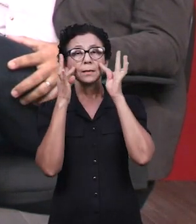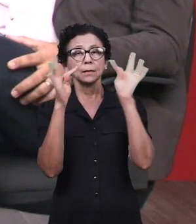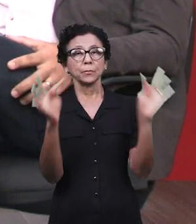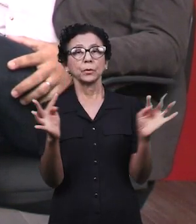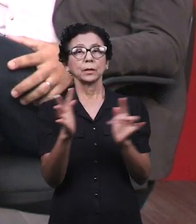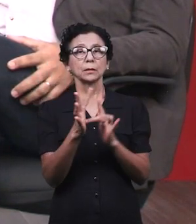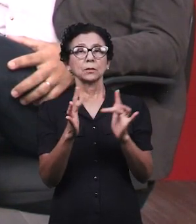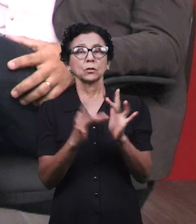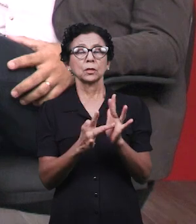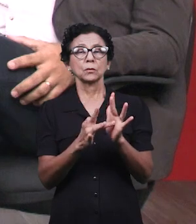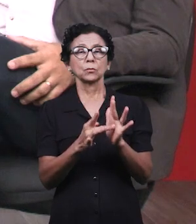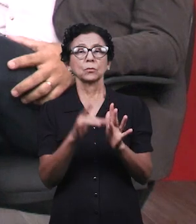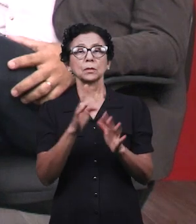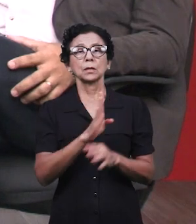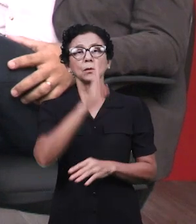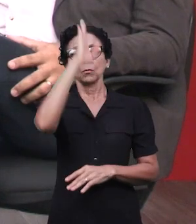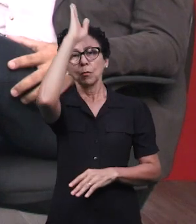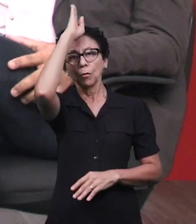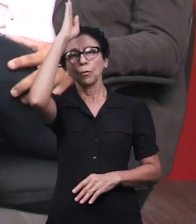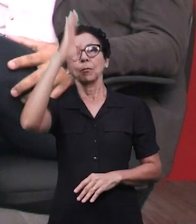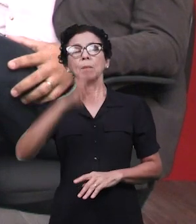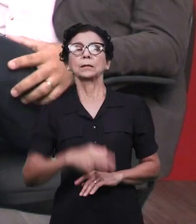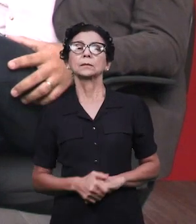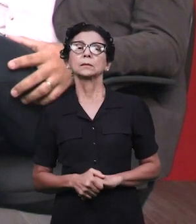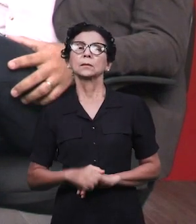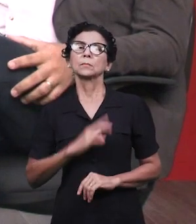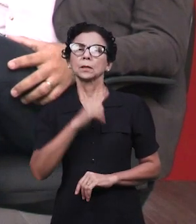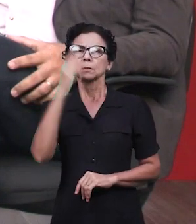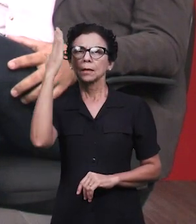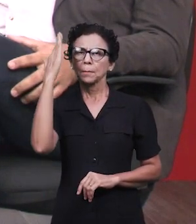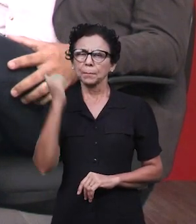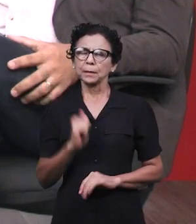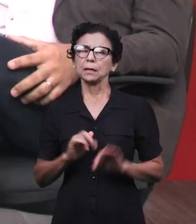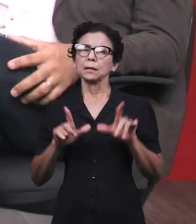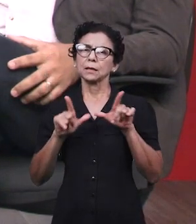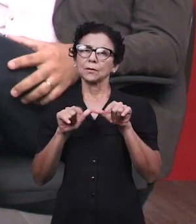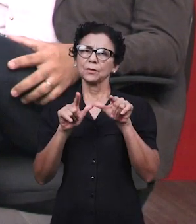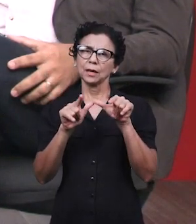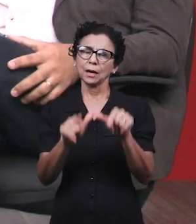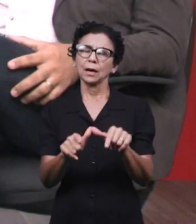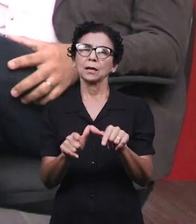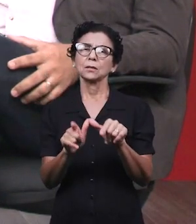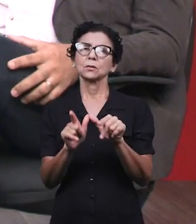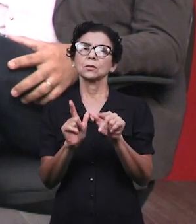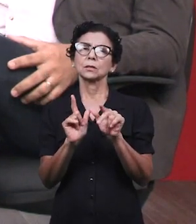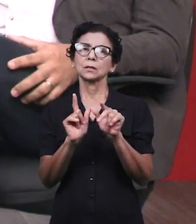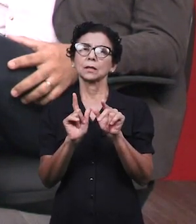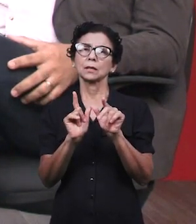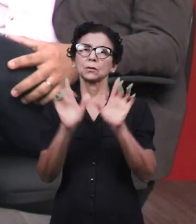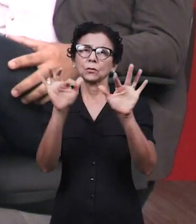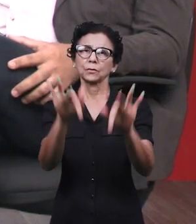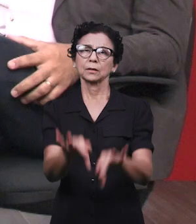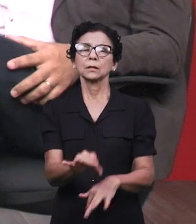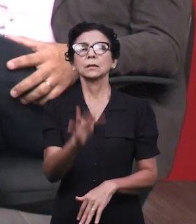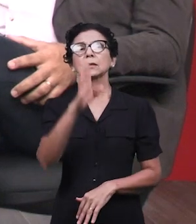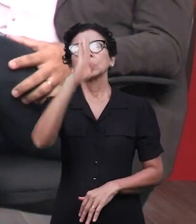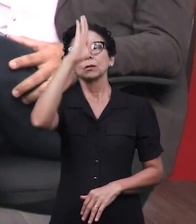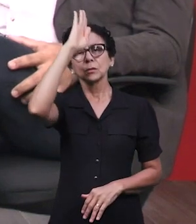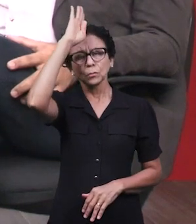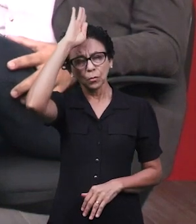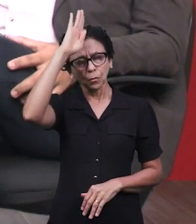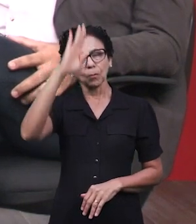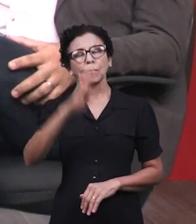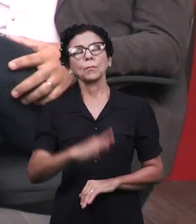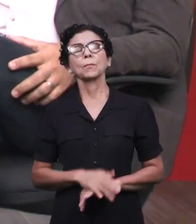ia chegar em Roma e ele tinha a promessa do Senhor, então ele, cheio, né, do Espírito Santo, ele diz